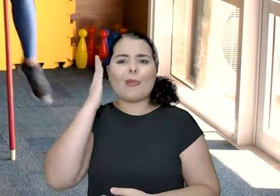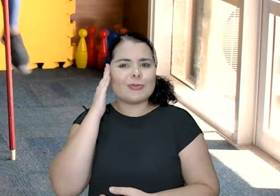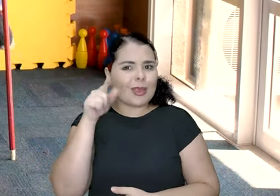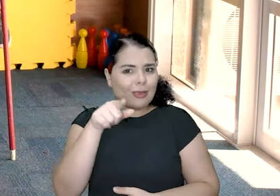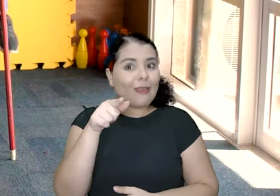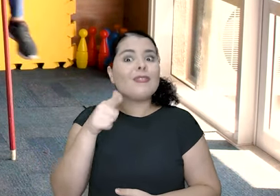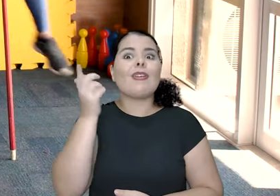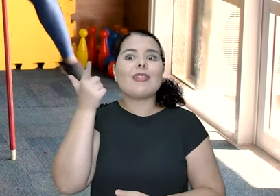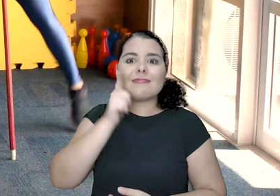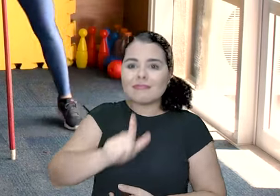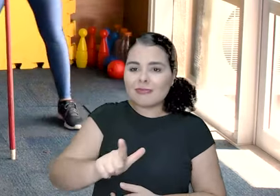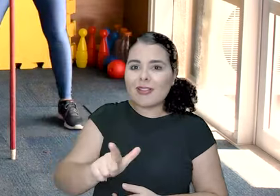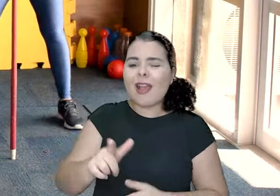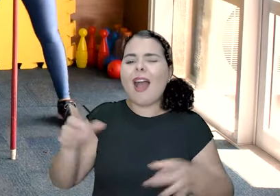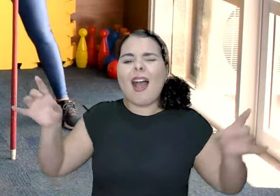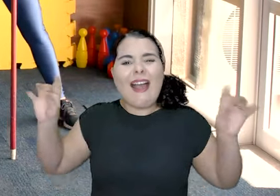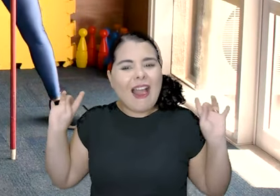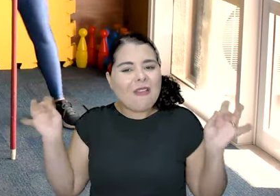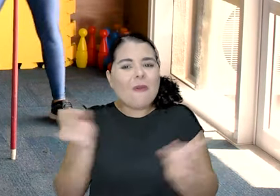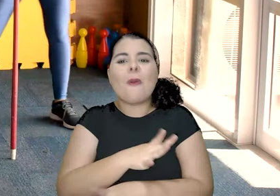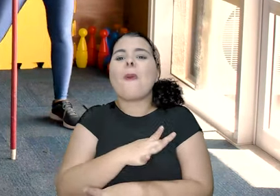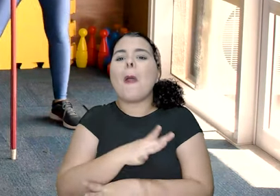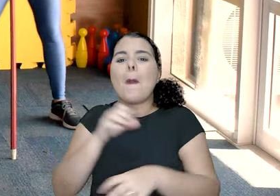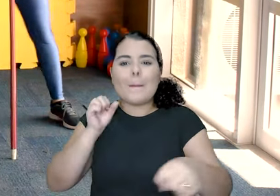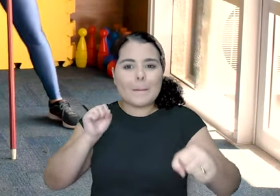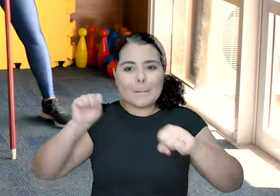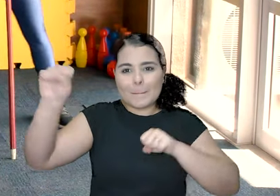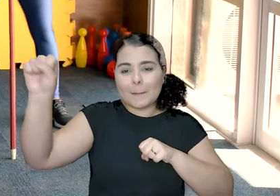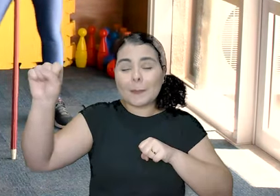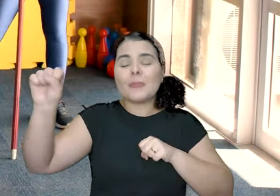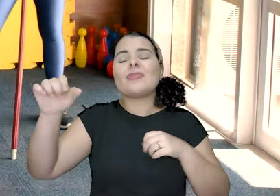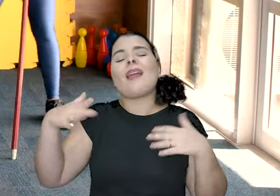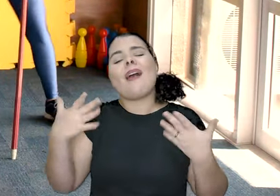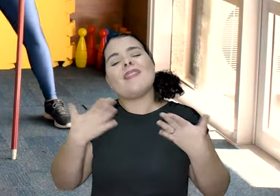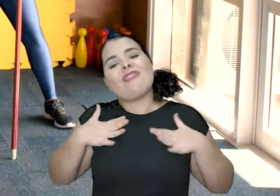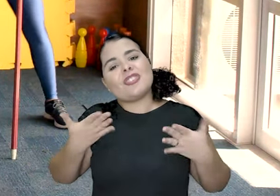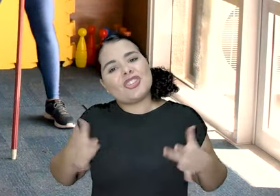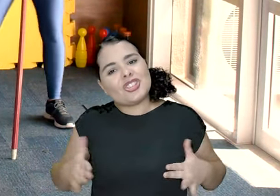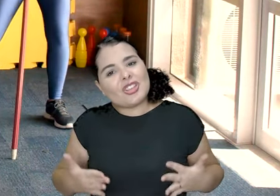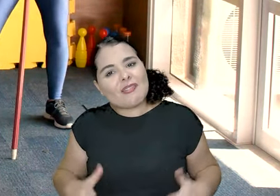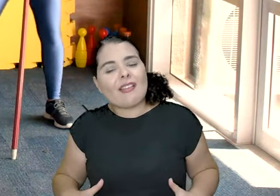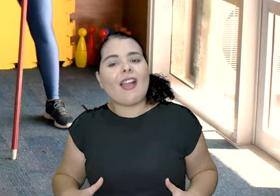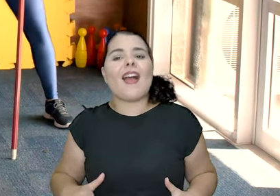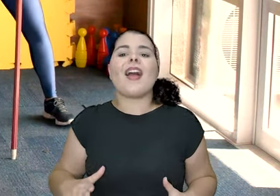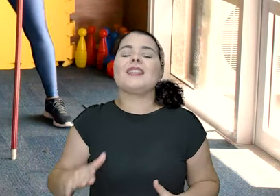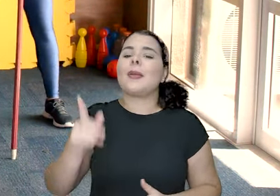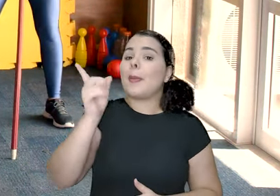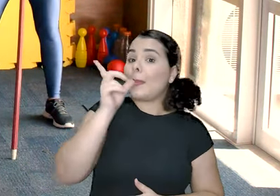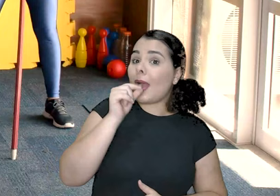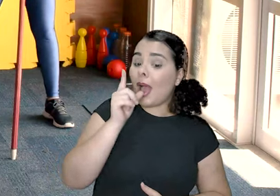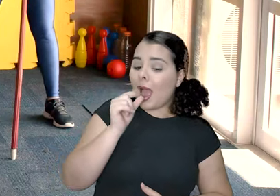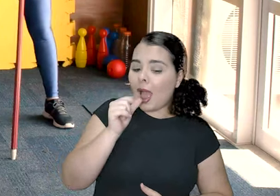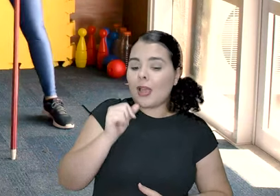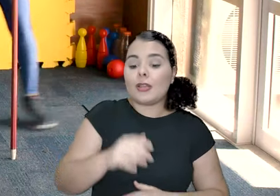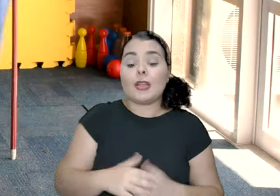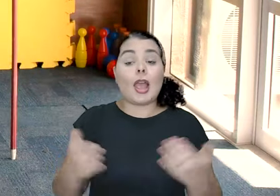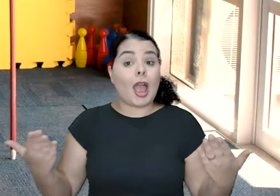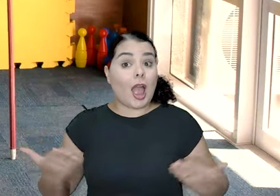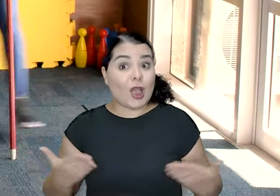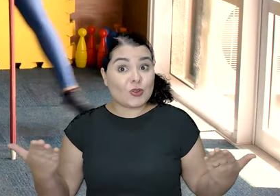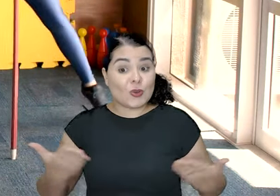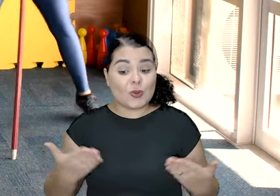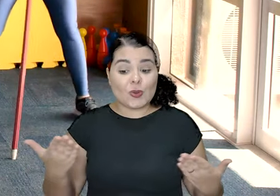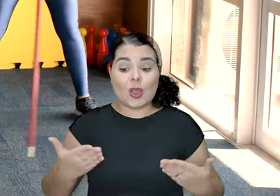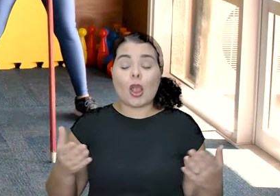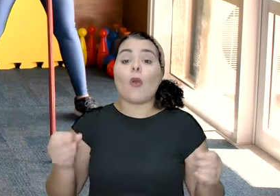quase acabando. Acabou! Descansa um pouquinho, dá aquela quebradinha, que agora a gente vai